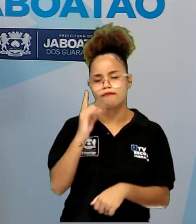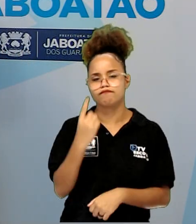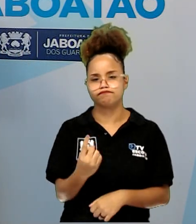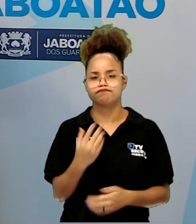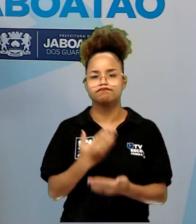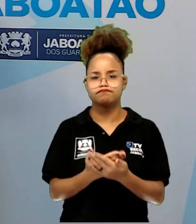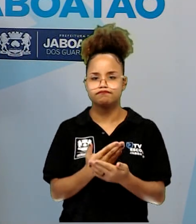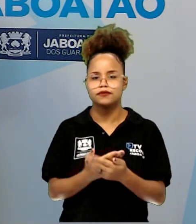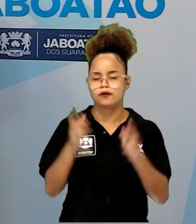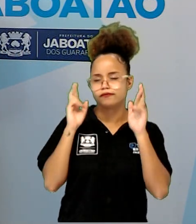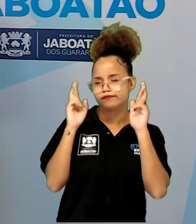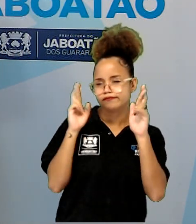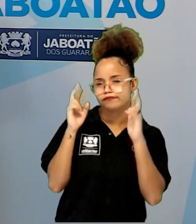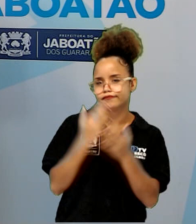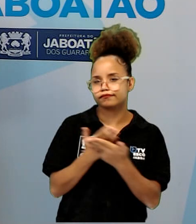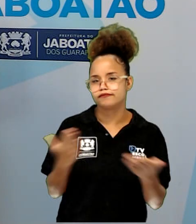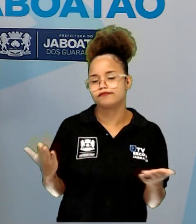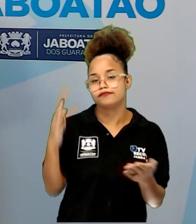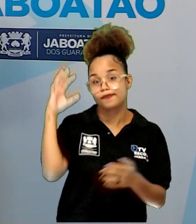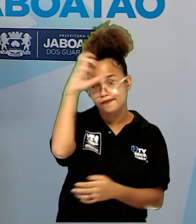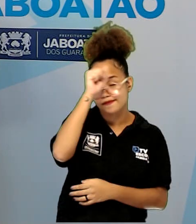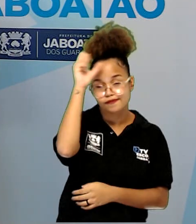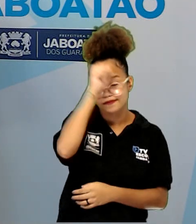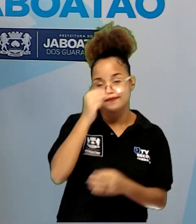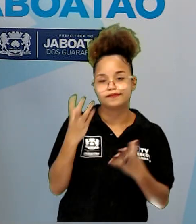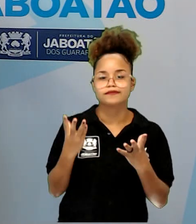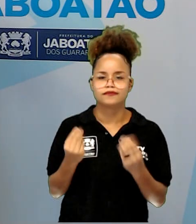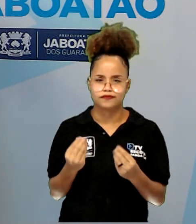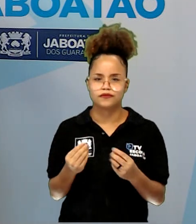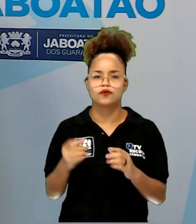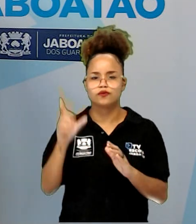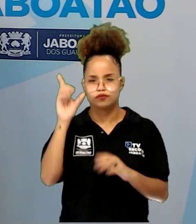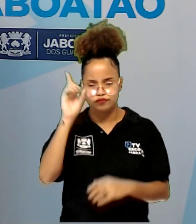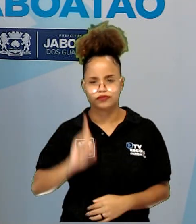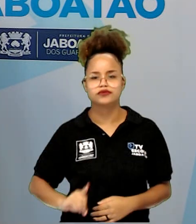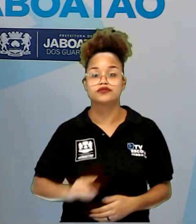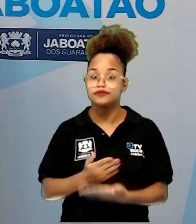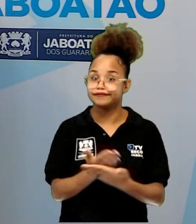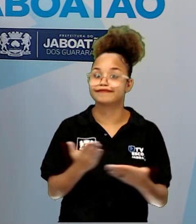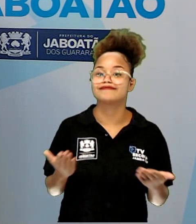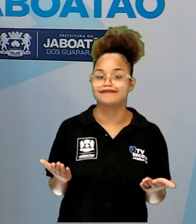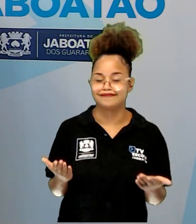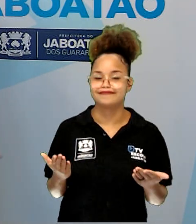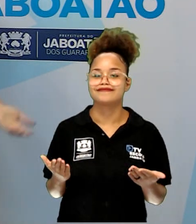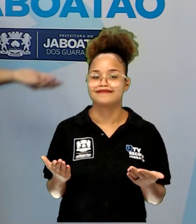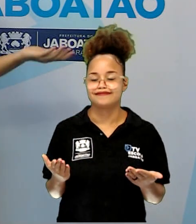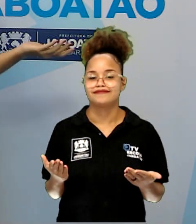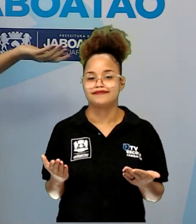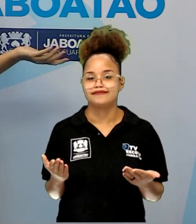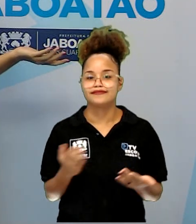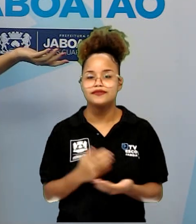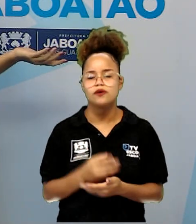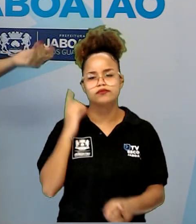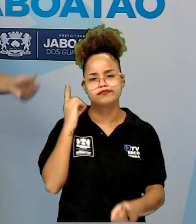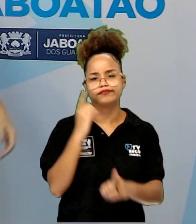aula. Espero que vocês tenham aprendido muito sobre os direitos de vocês, tá certo? E nos